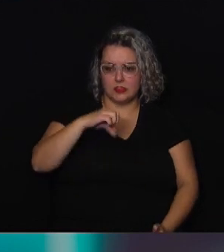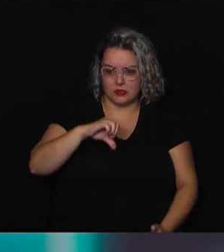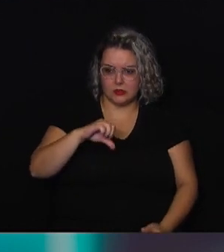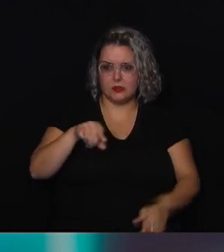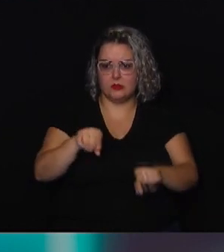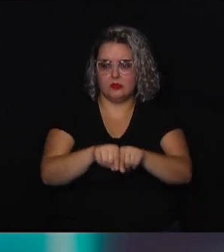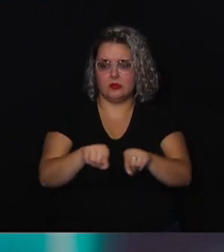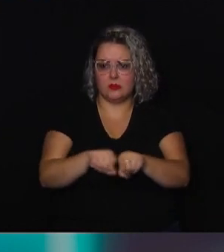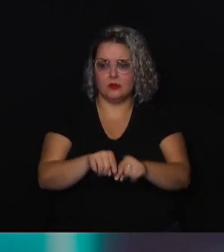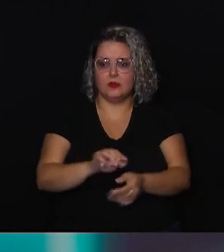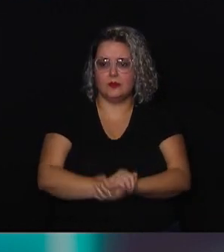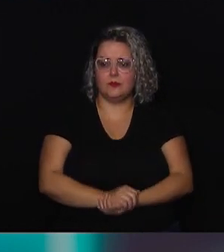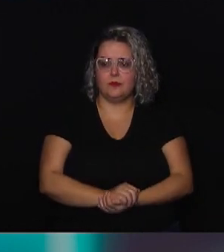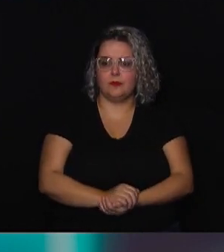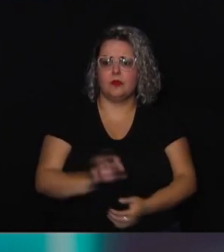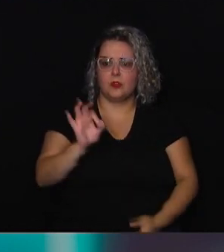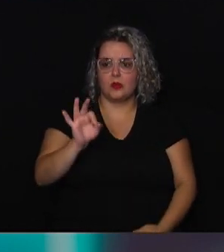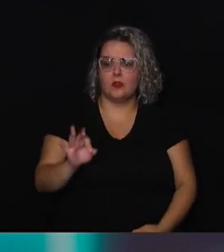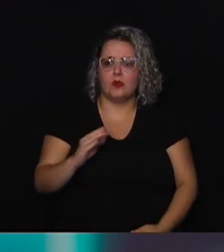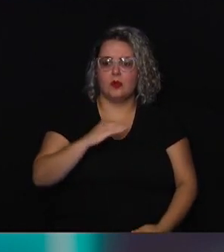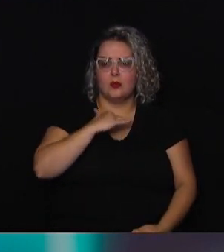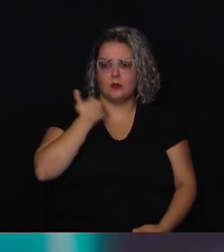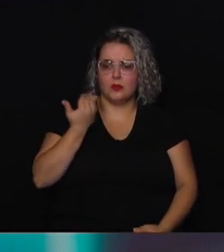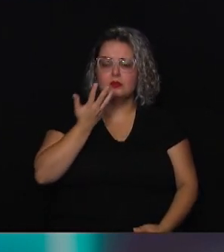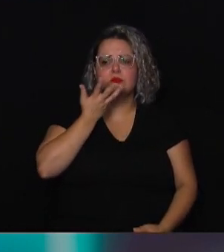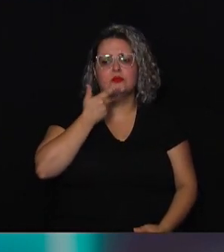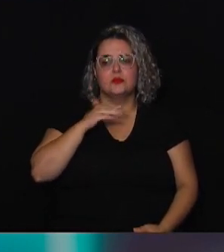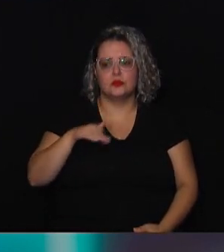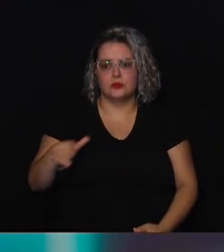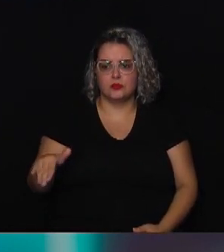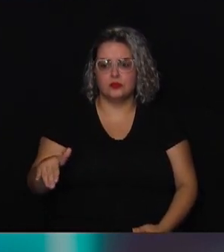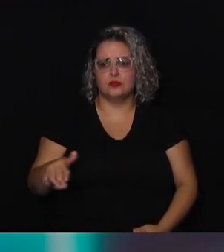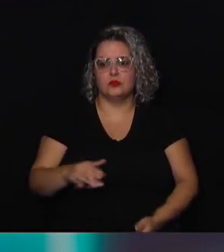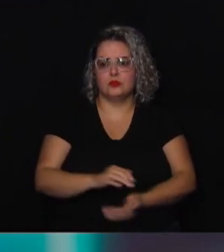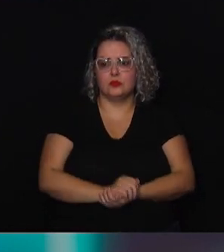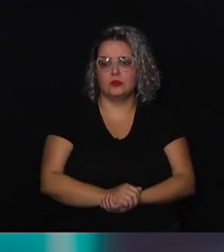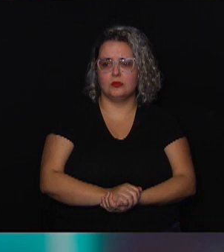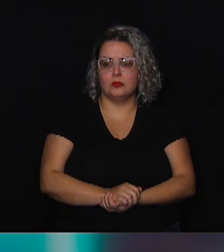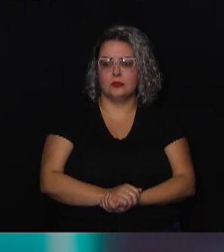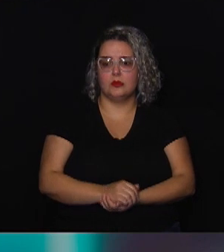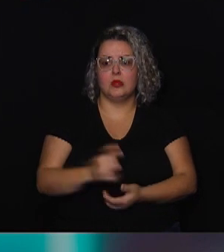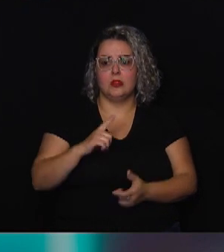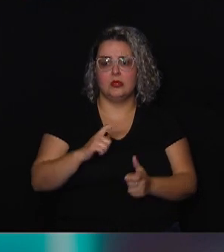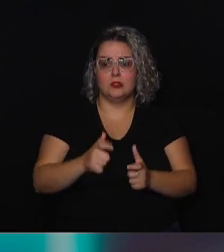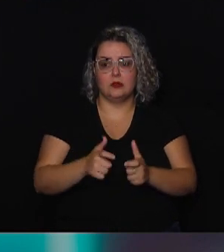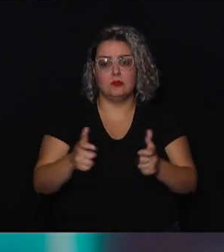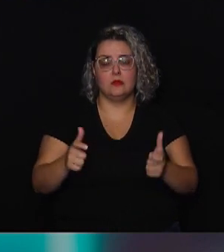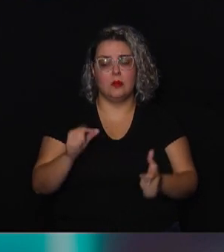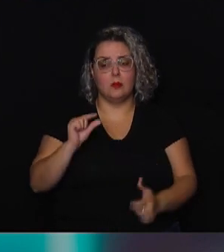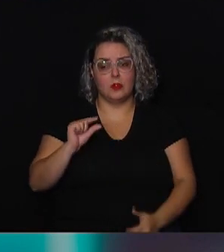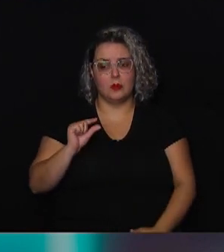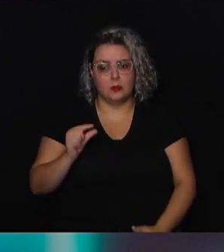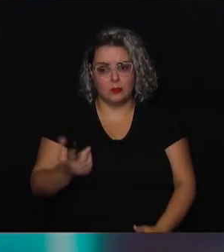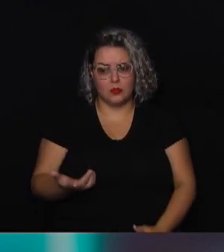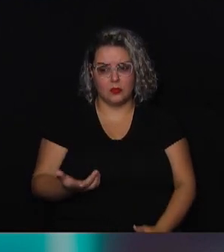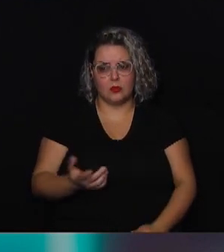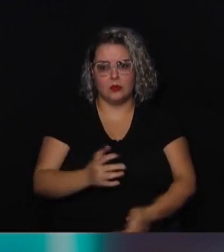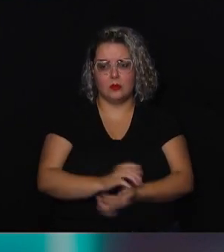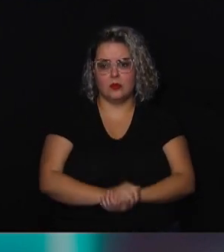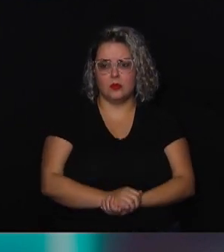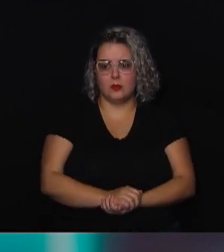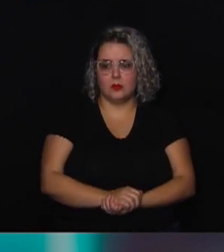A nossa taxa de mortalidade infantil, ela teve um discreto aumento, né?